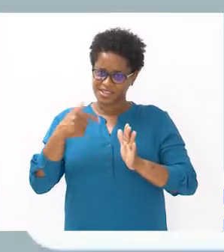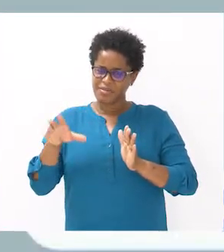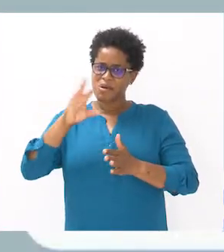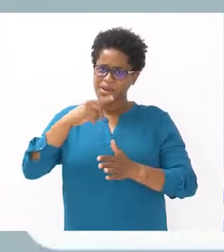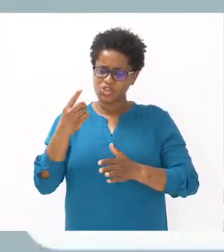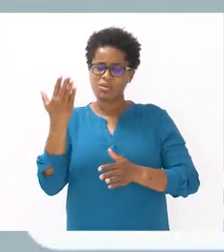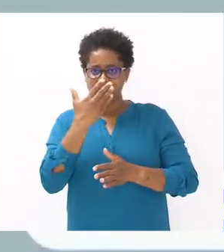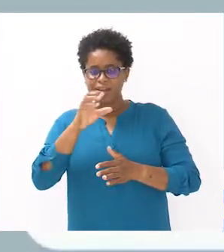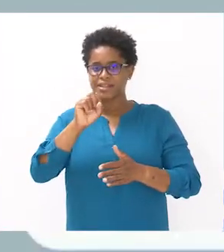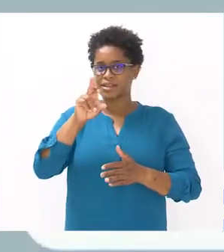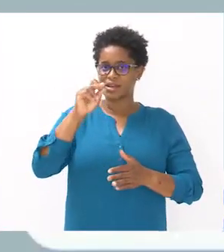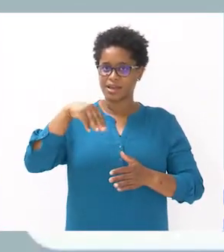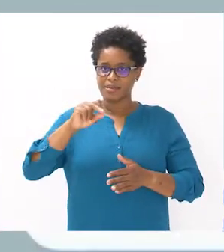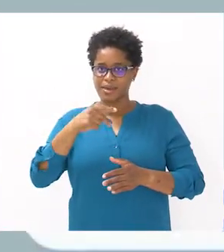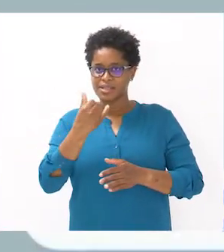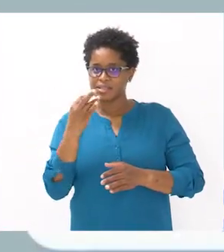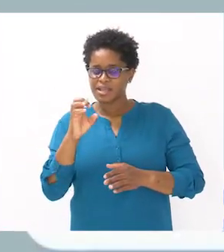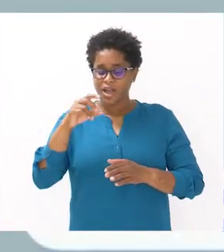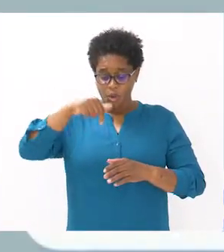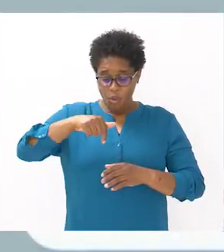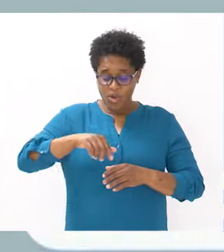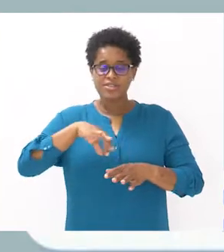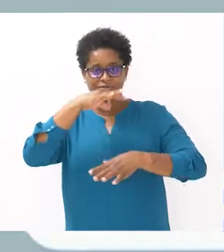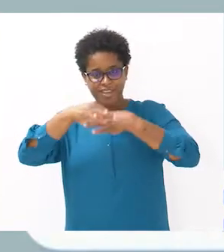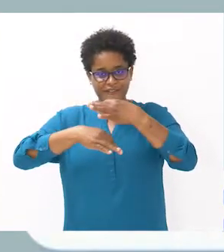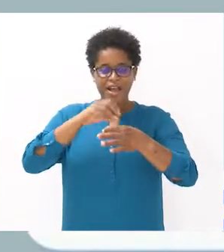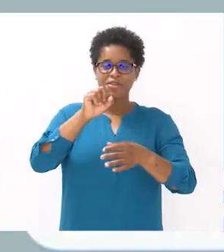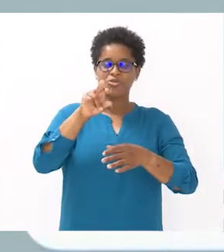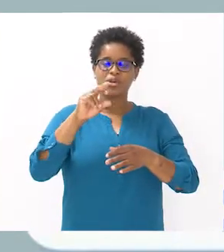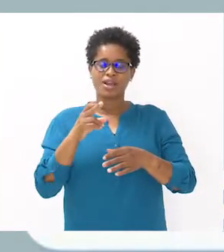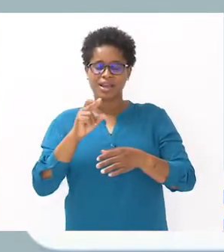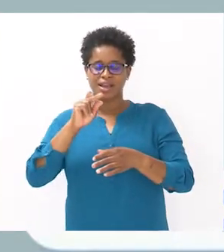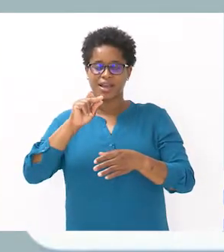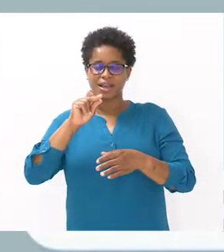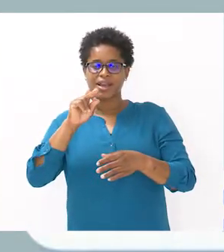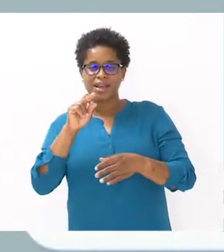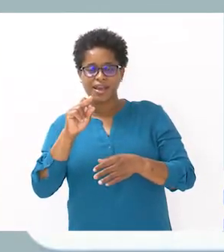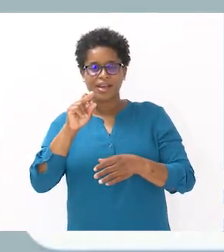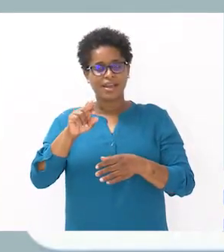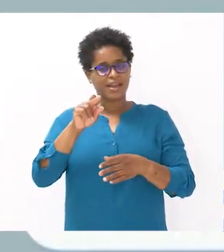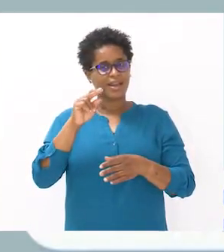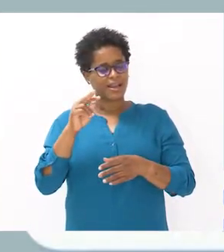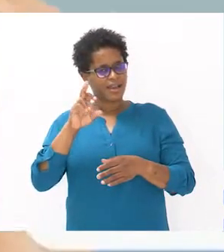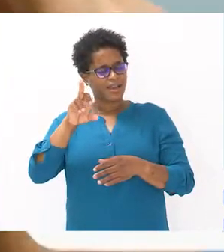de gramática. Hoje vamos falar de graus dos adjetivos.